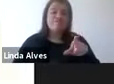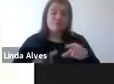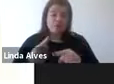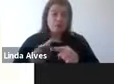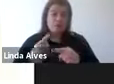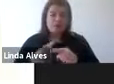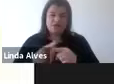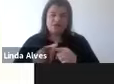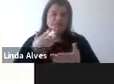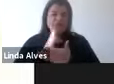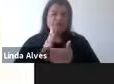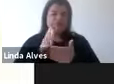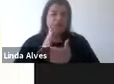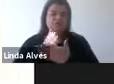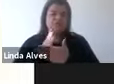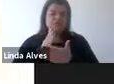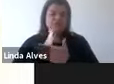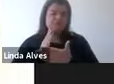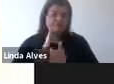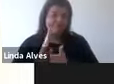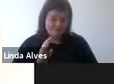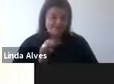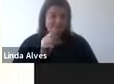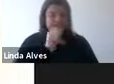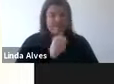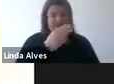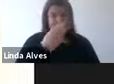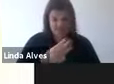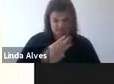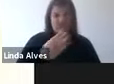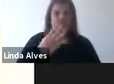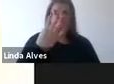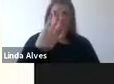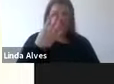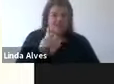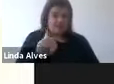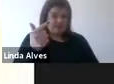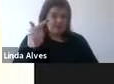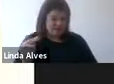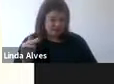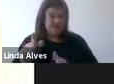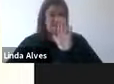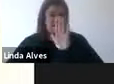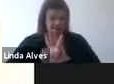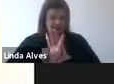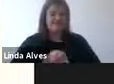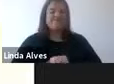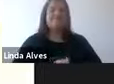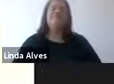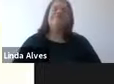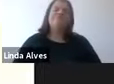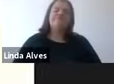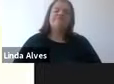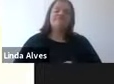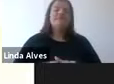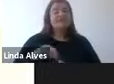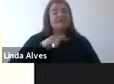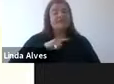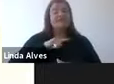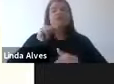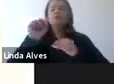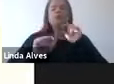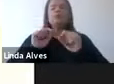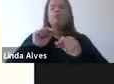diversos deles através da promulgação da Lei 13.467. Entre eles, o trabalho